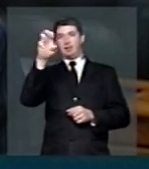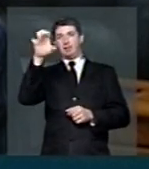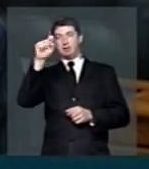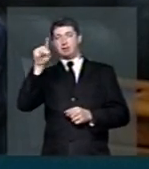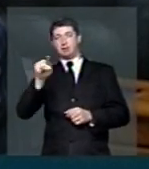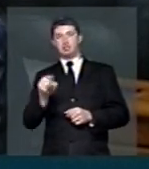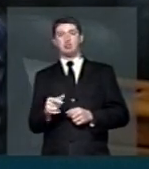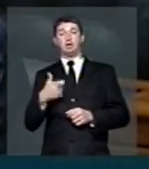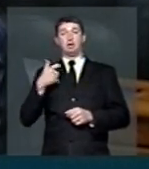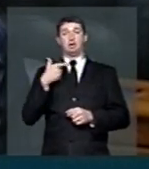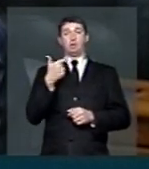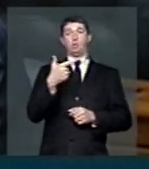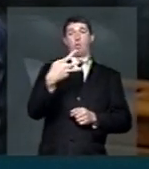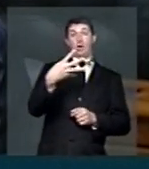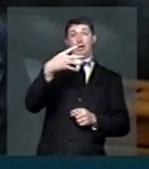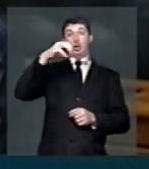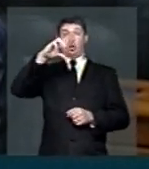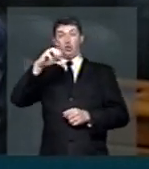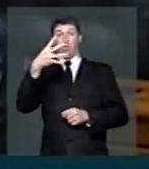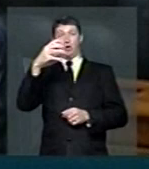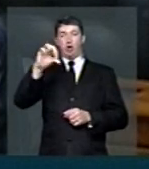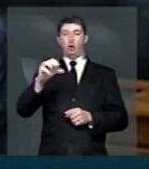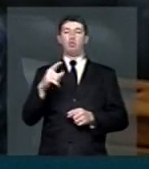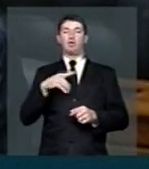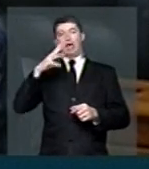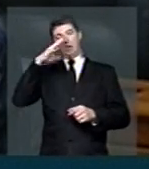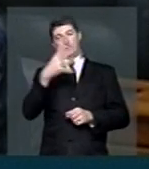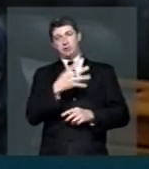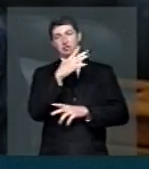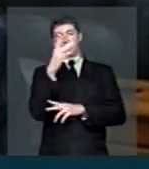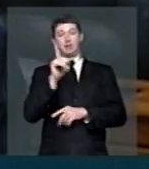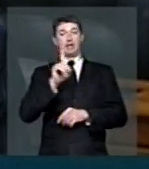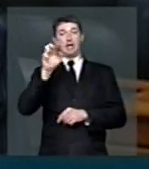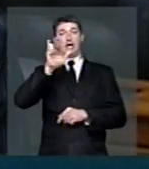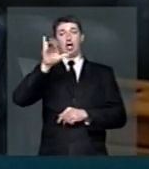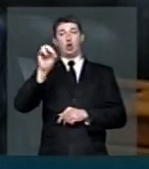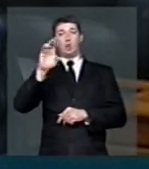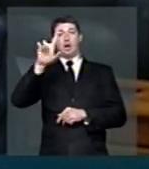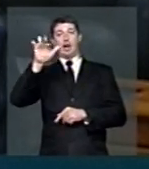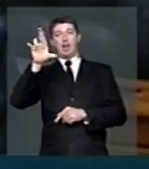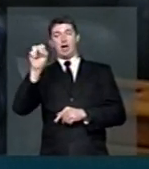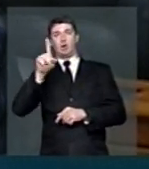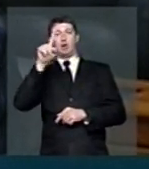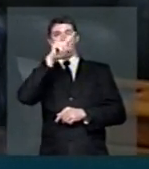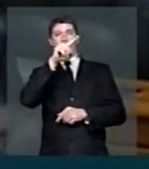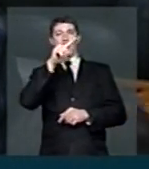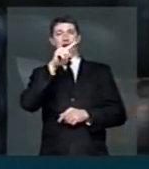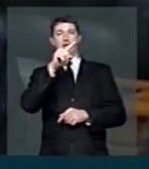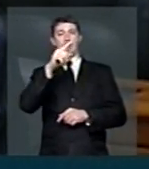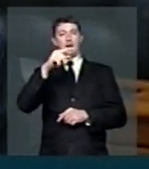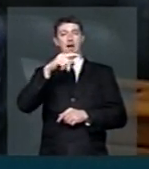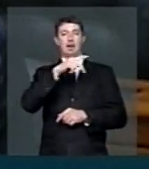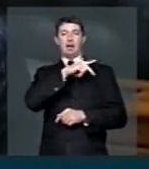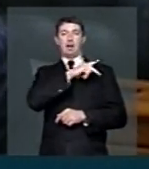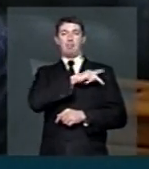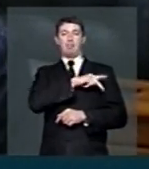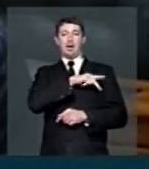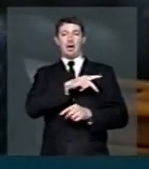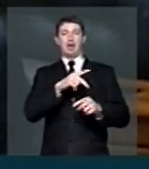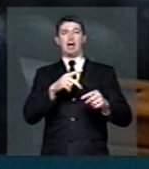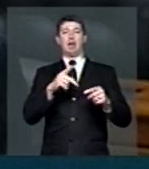49 anos, que denunciava crimes ambientais em Rio Claro, na região do Médio Paraíba